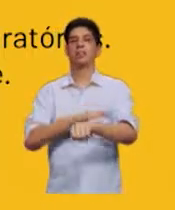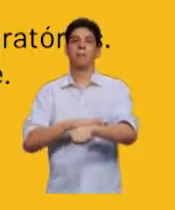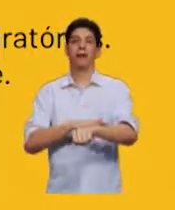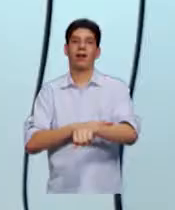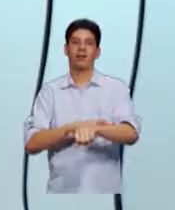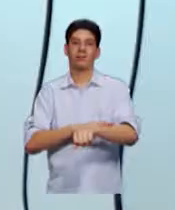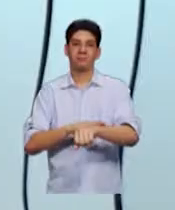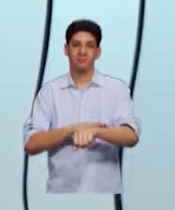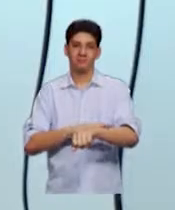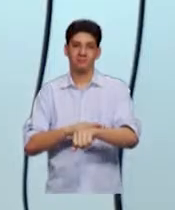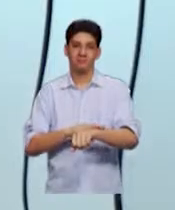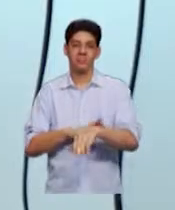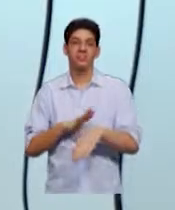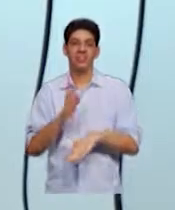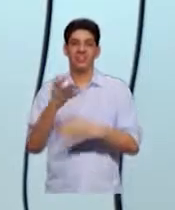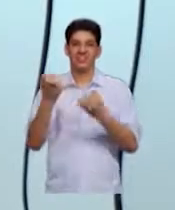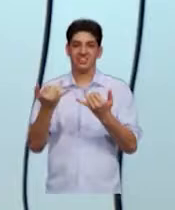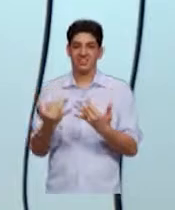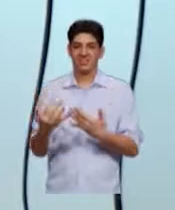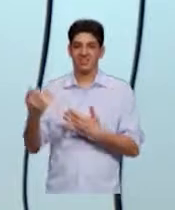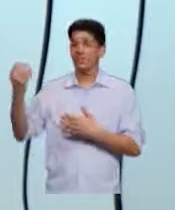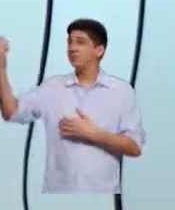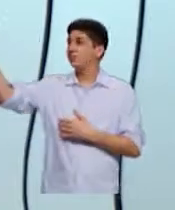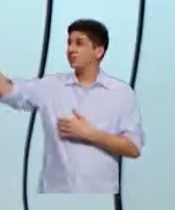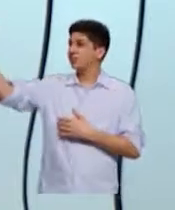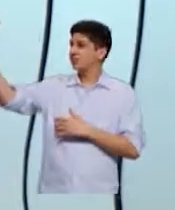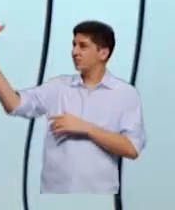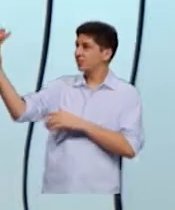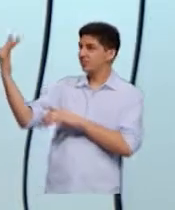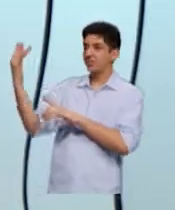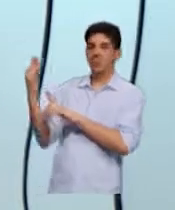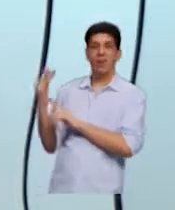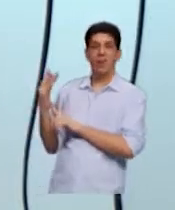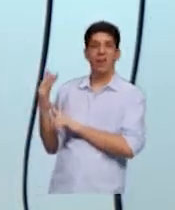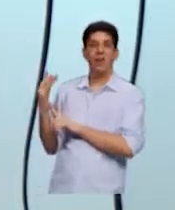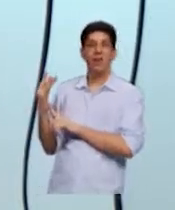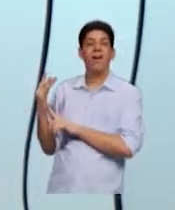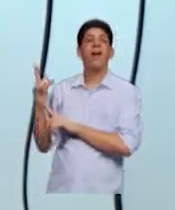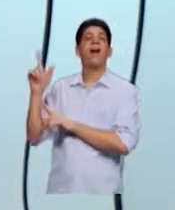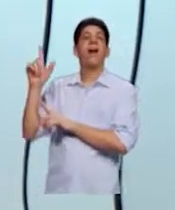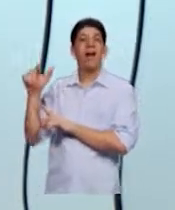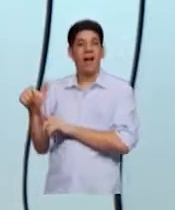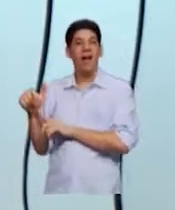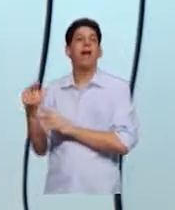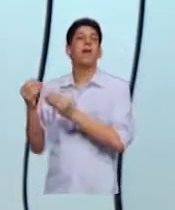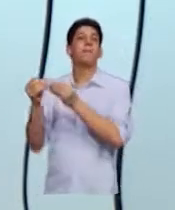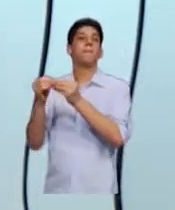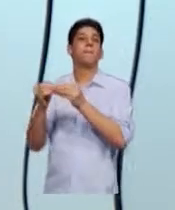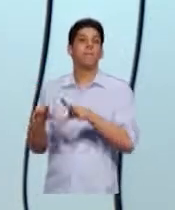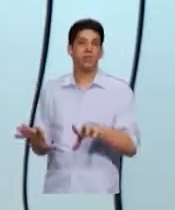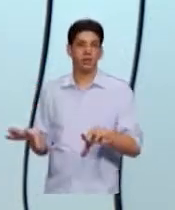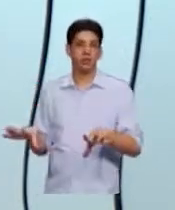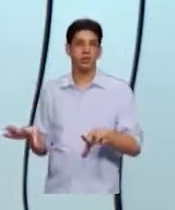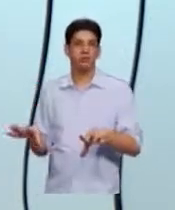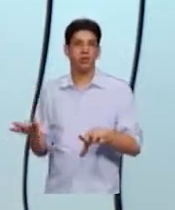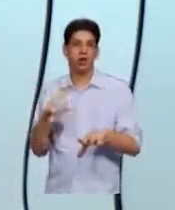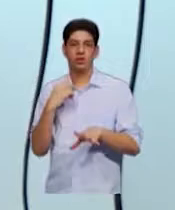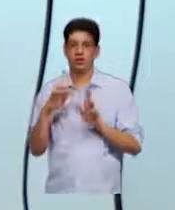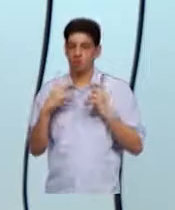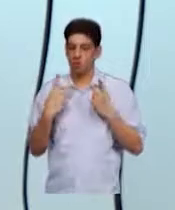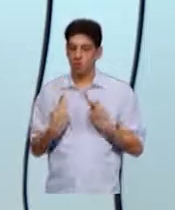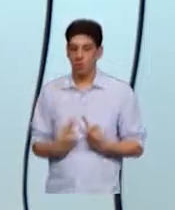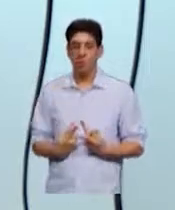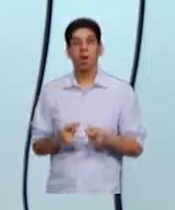para vocês que os raios ultravioletas do Sol, eles são raios prejudiciais a nós e aos seres